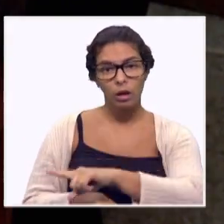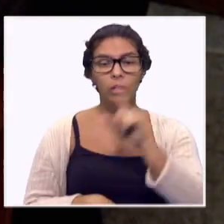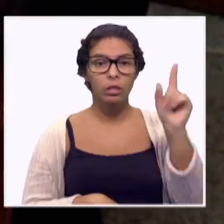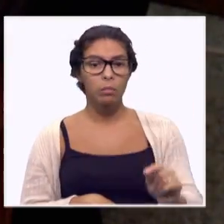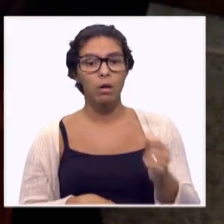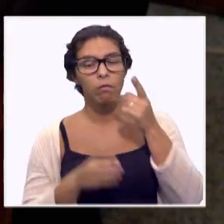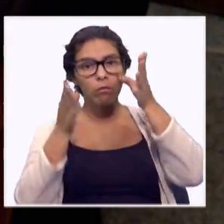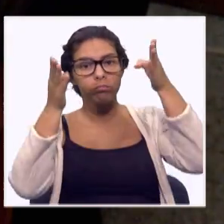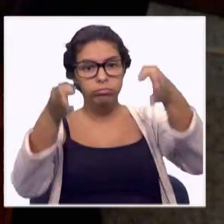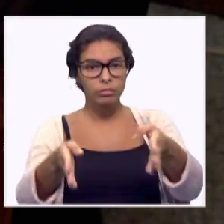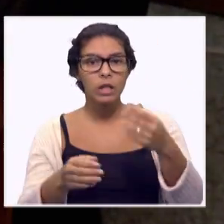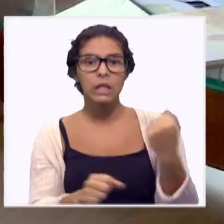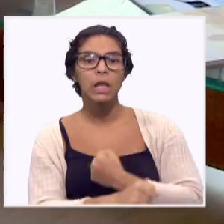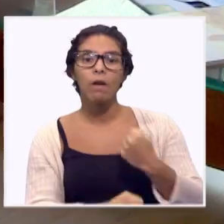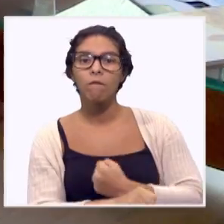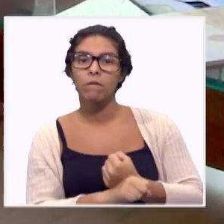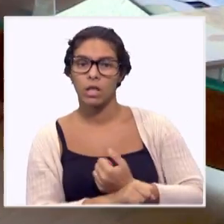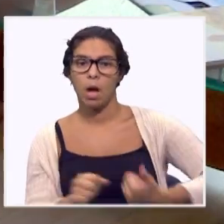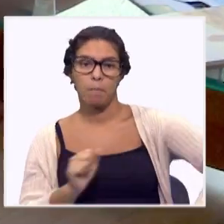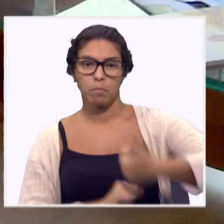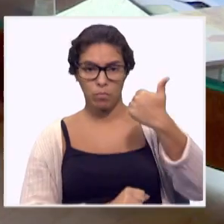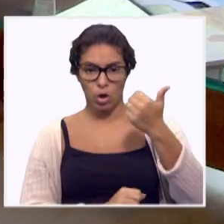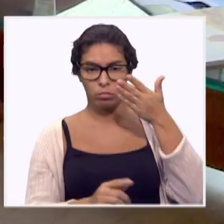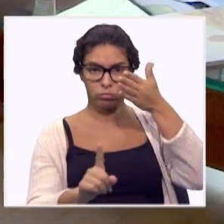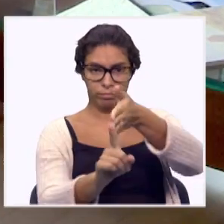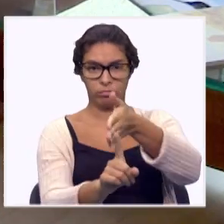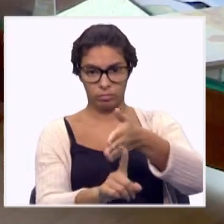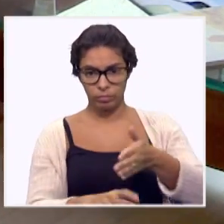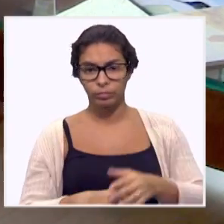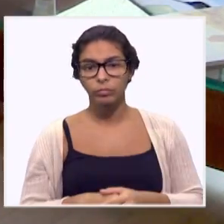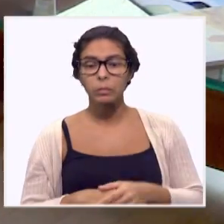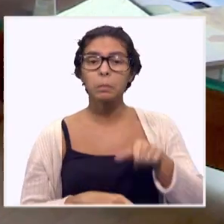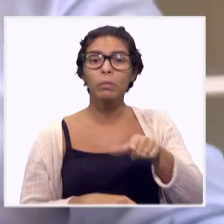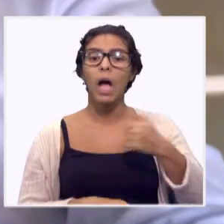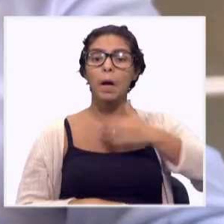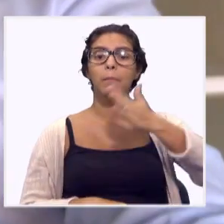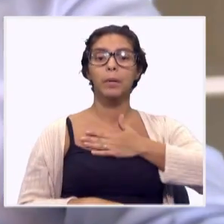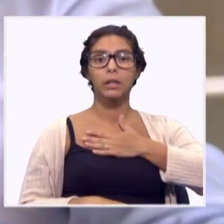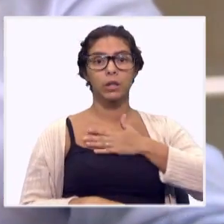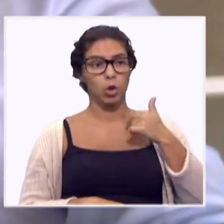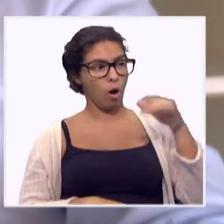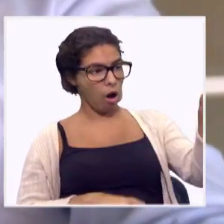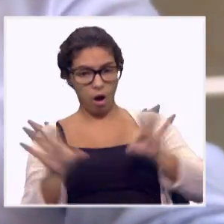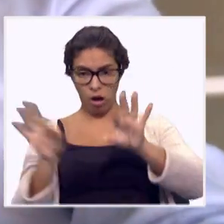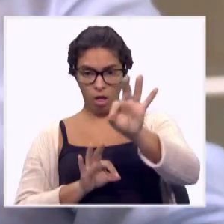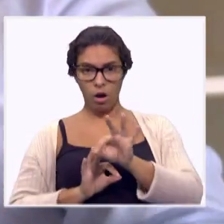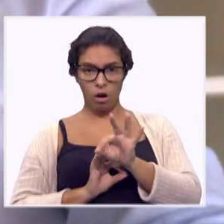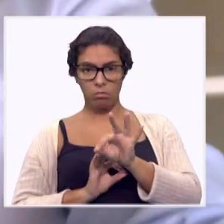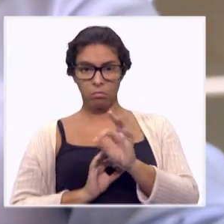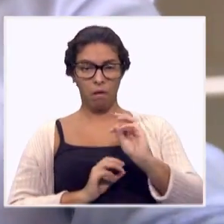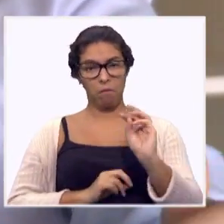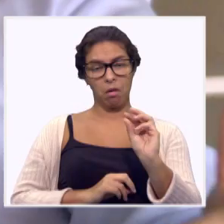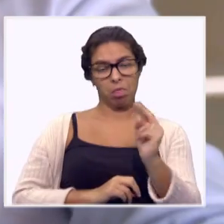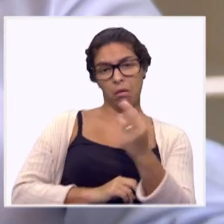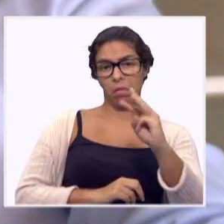mais foco entregar serviço e entregar resultados aos seus clientes. Eu, no fundo, se tenho uma empresa e estou a contratar 1 ou 2 ou 3